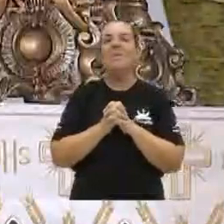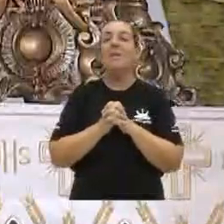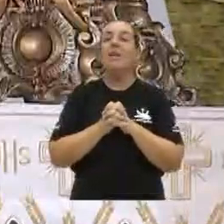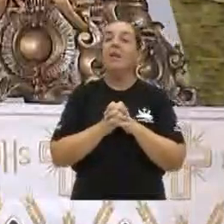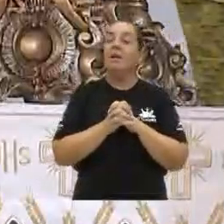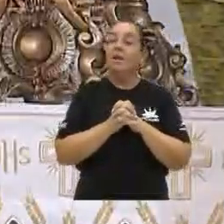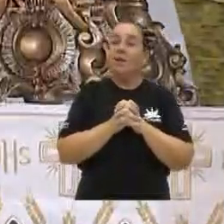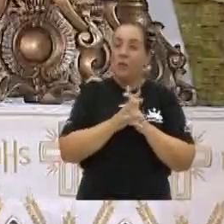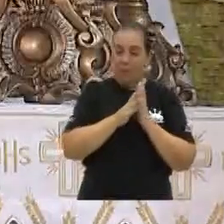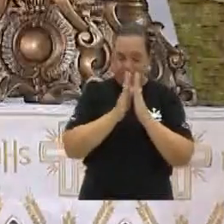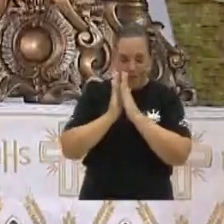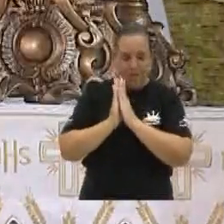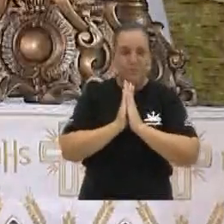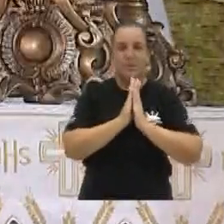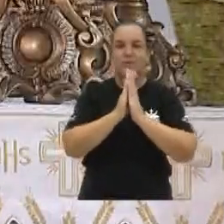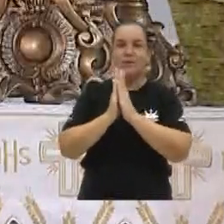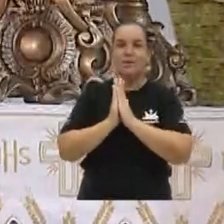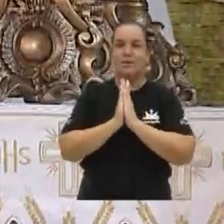amém.